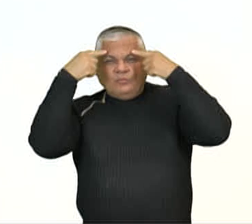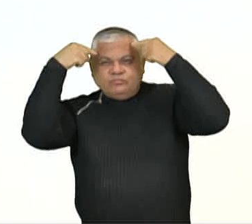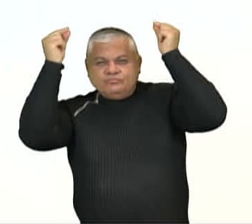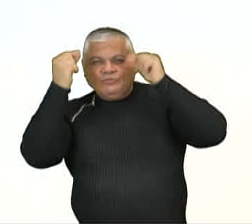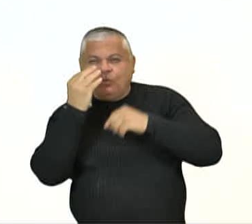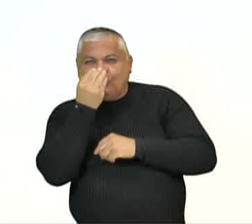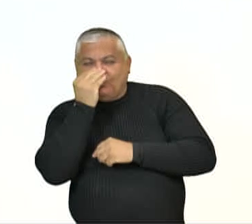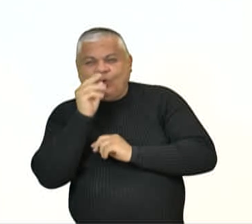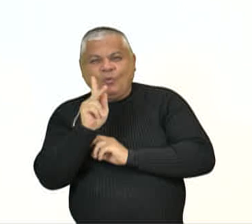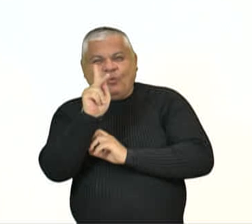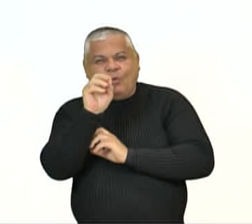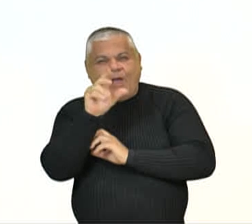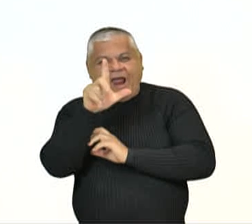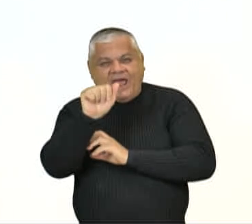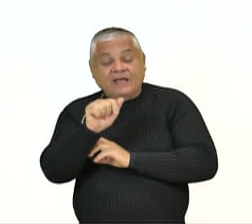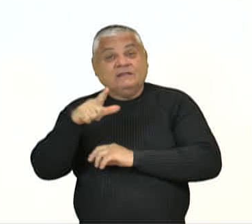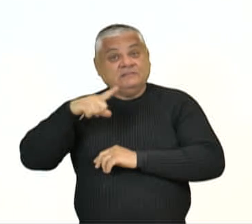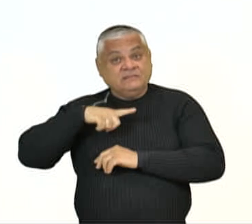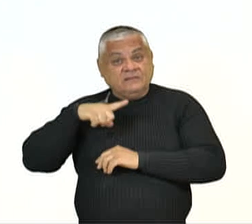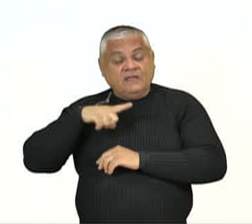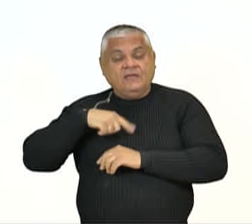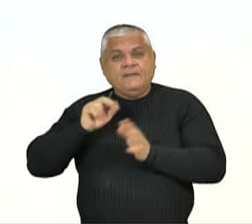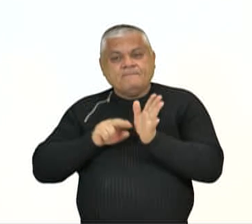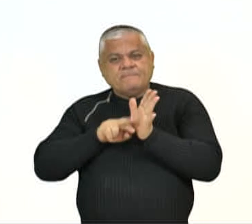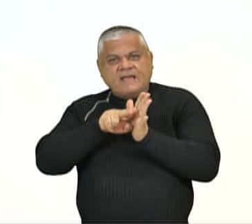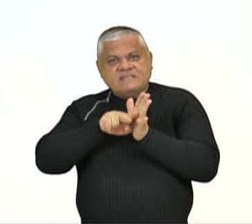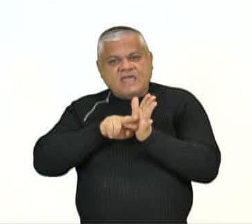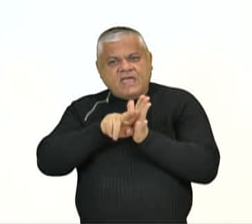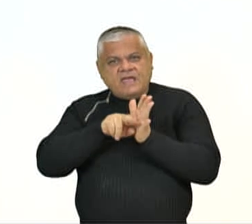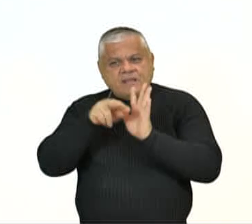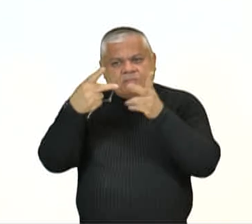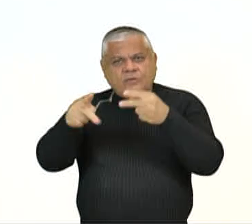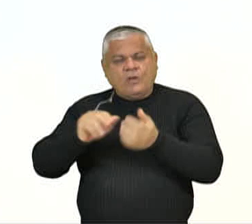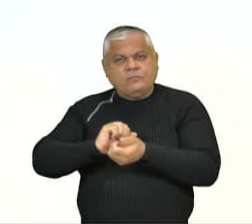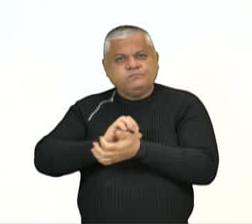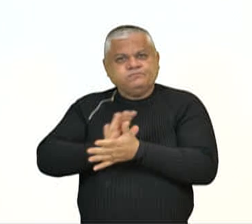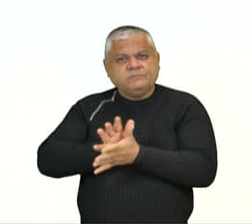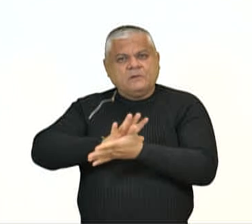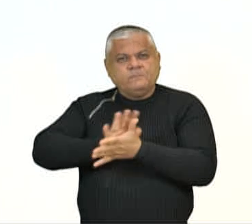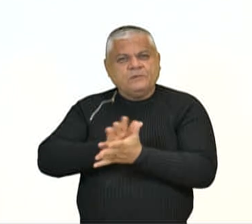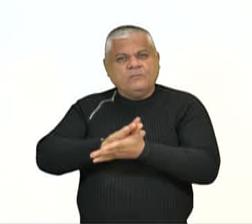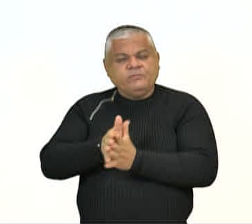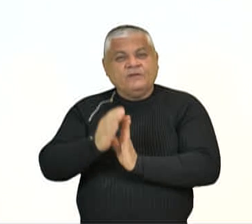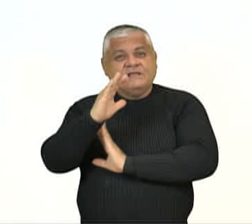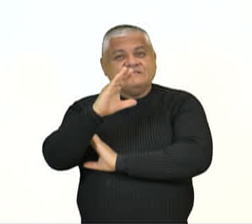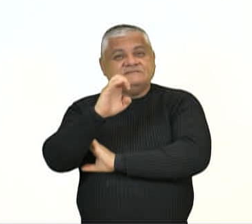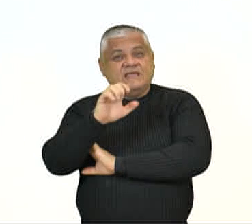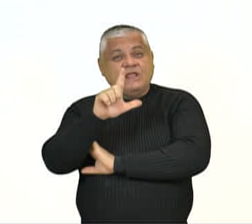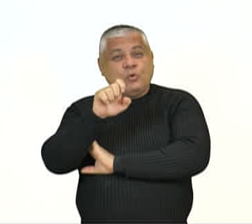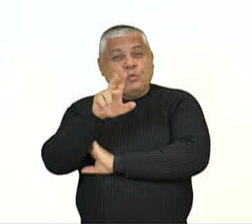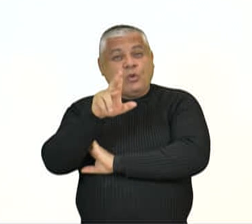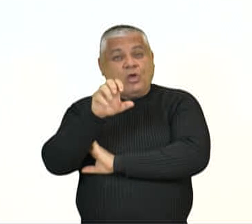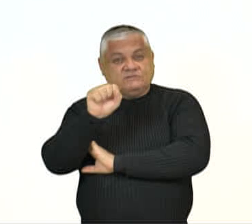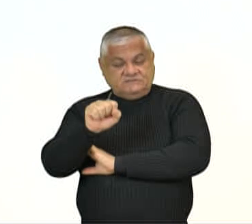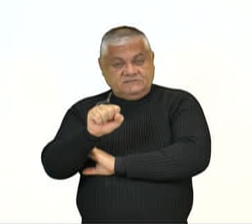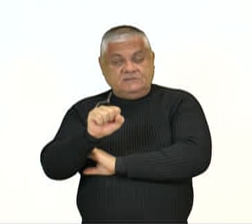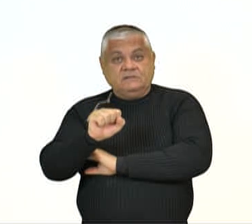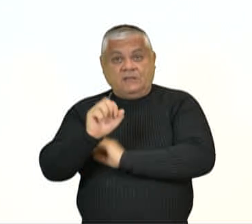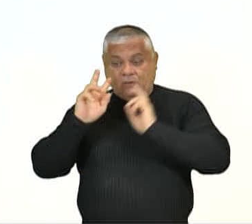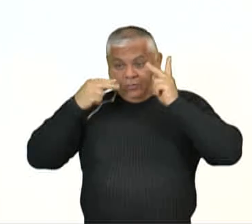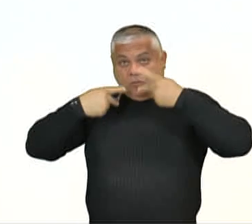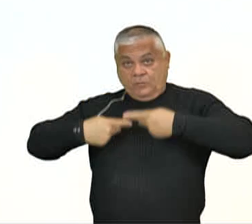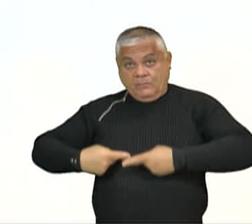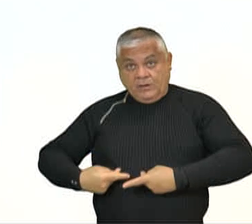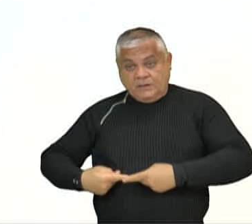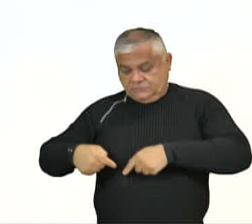maior, onde vivem bactérias especializadas em digerir a celulose. Em humanos, esse